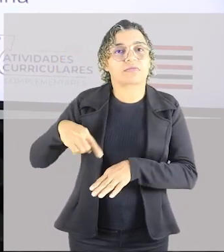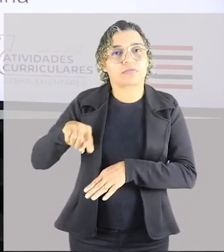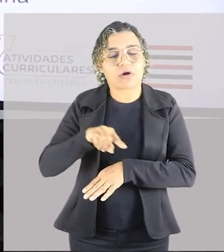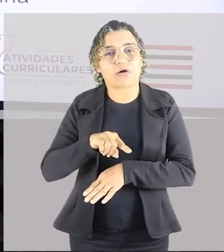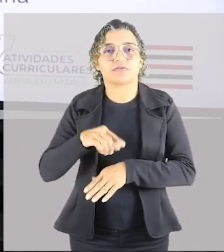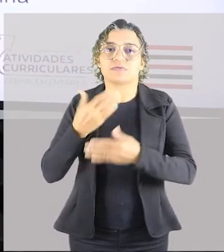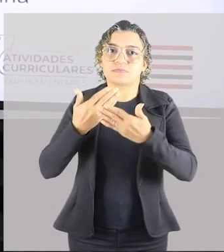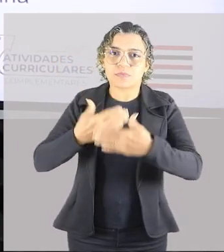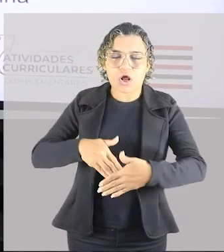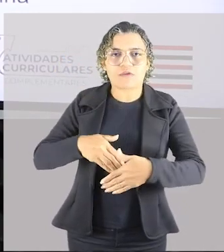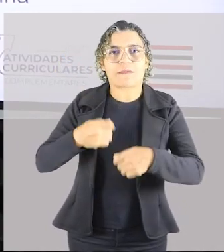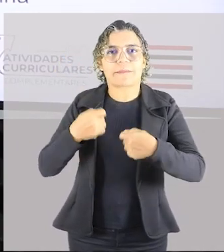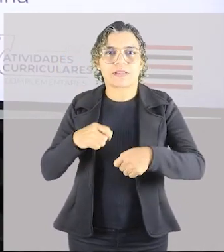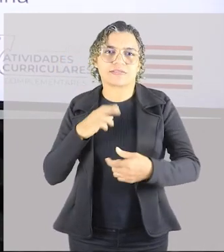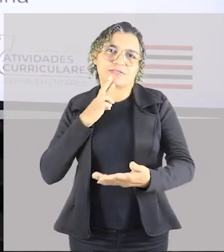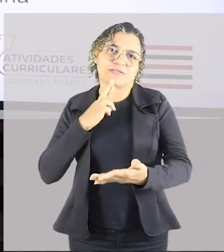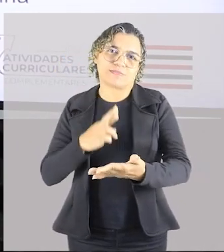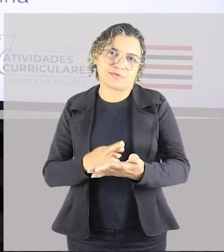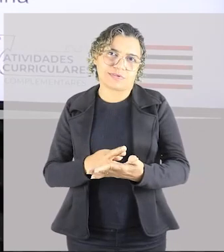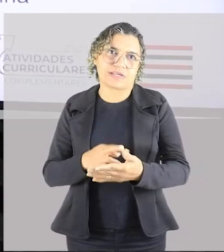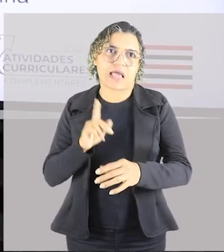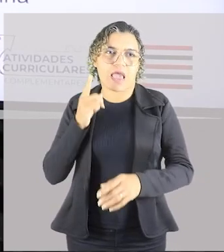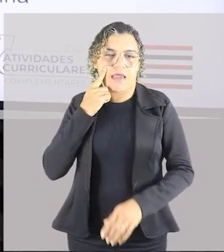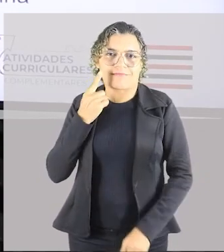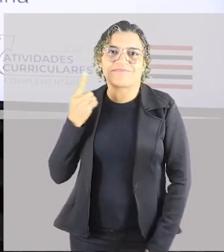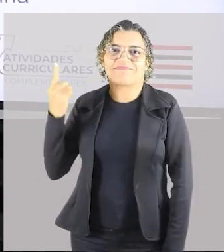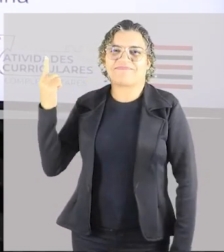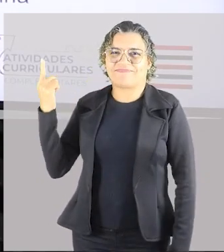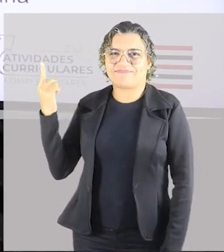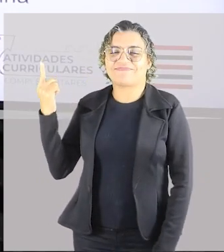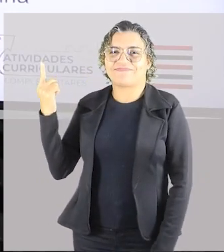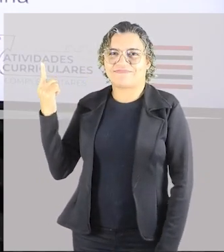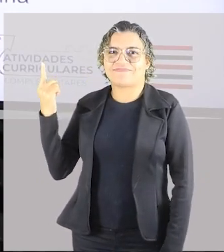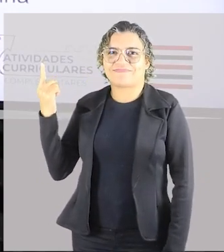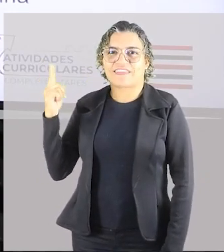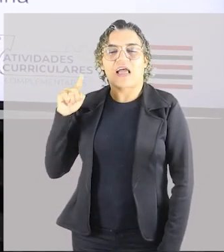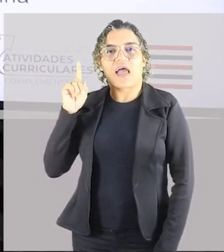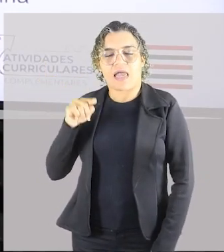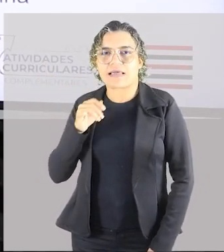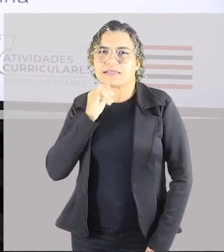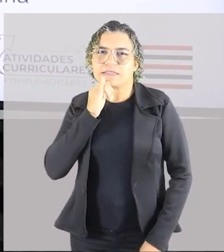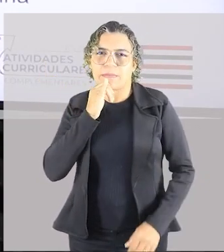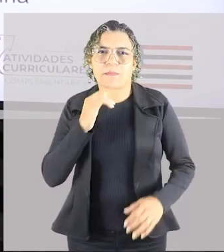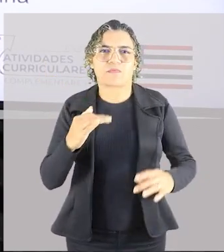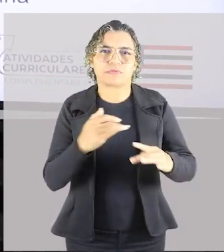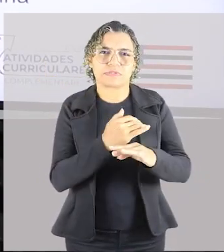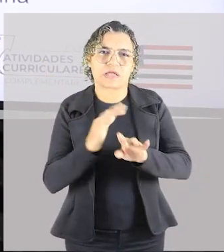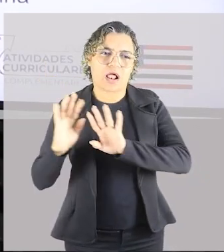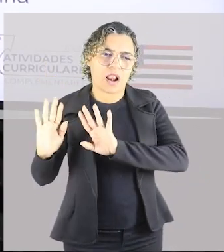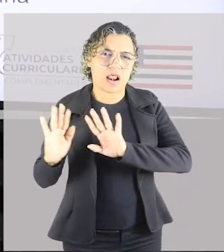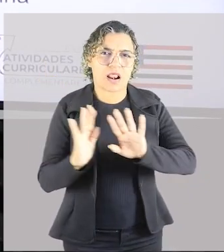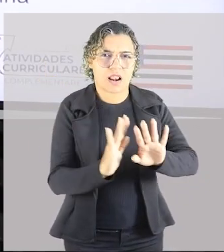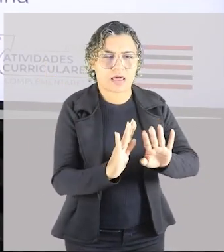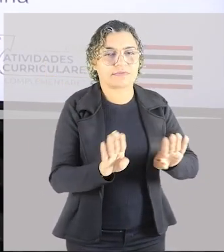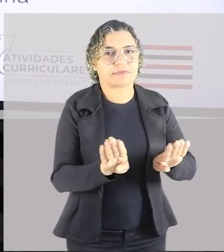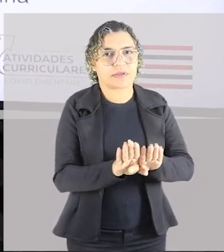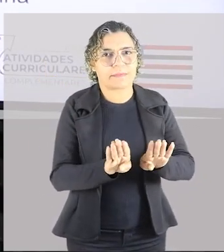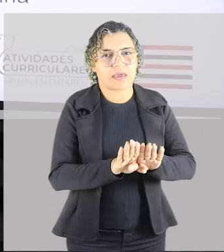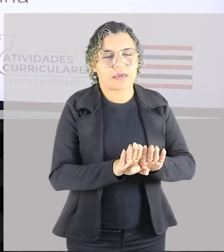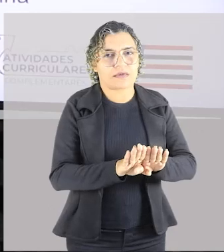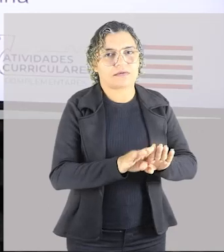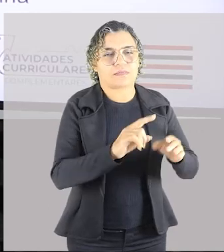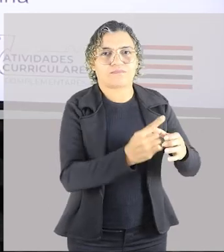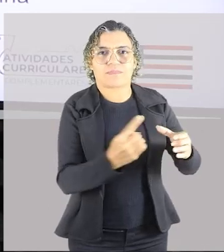nossas provas, que é a concentração e a desconcentração urbana no Brasil. Vamos falar especificamente sobre o nosso processo